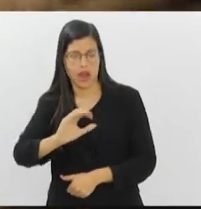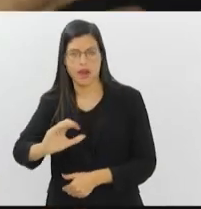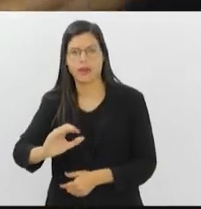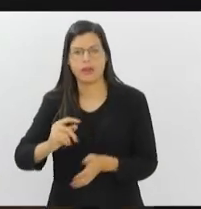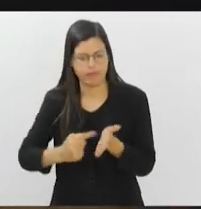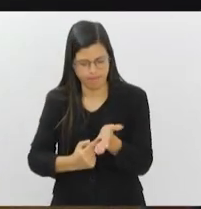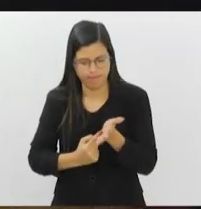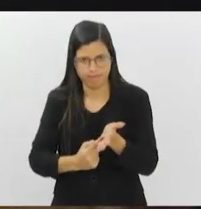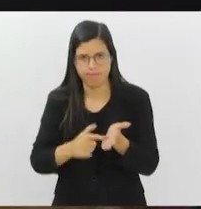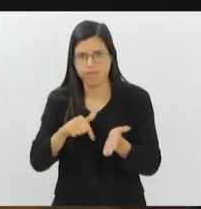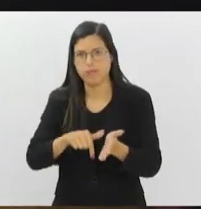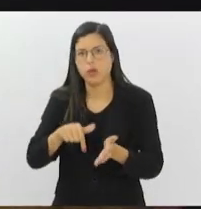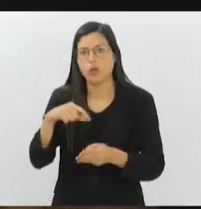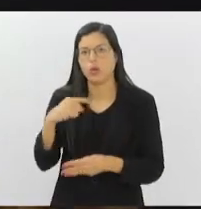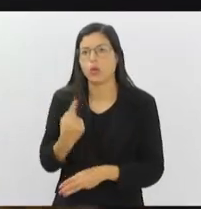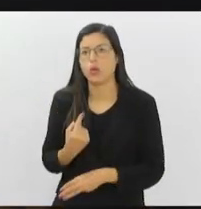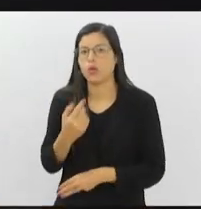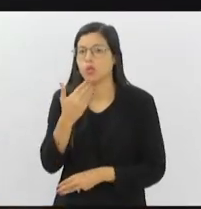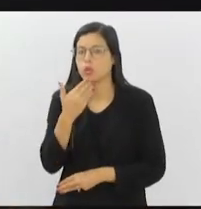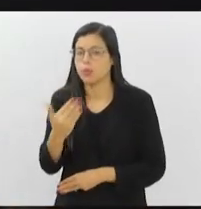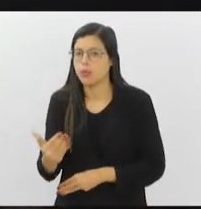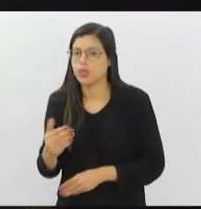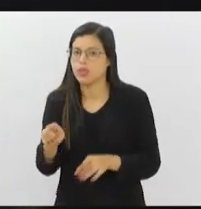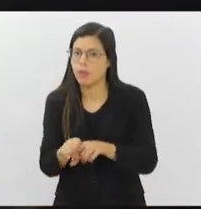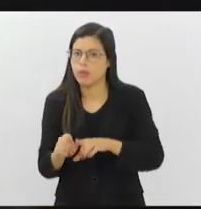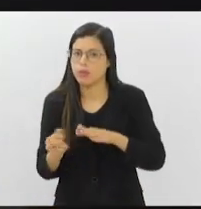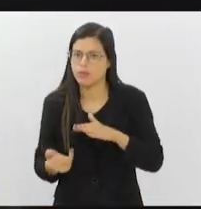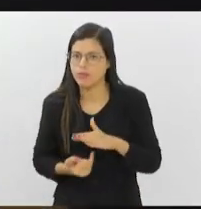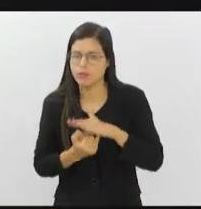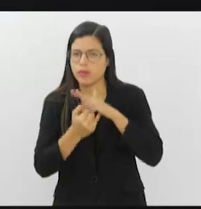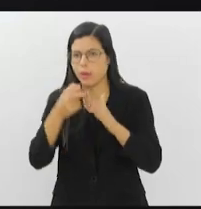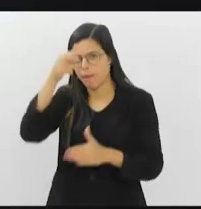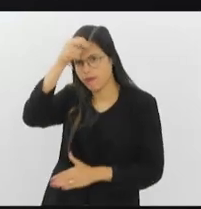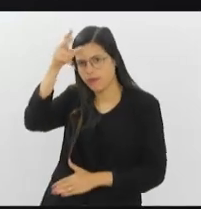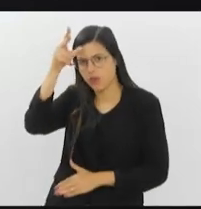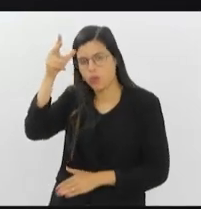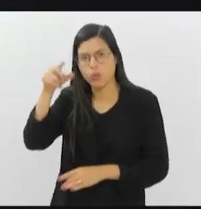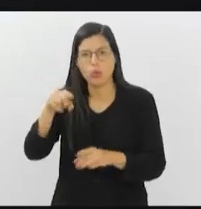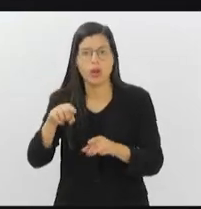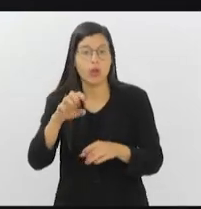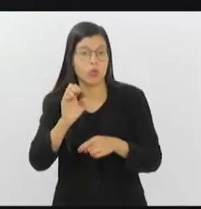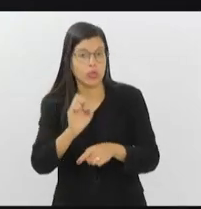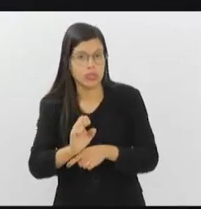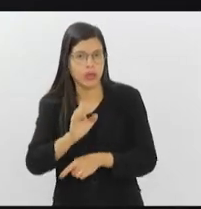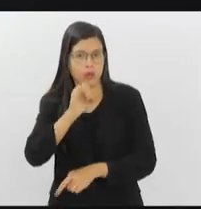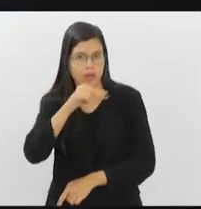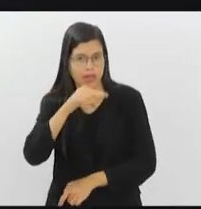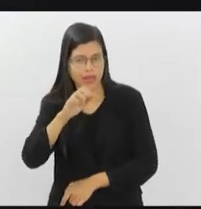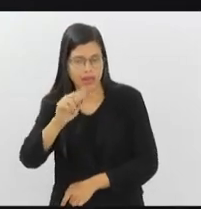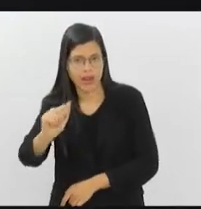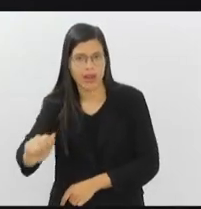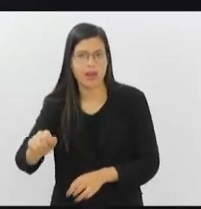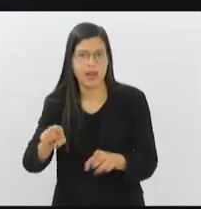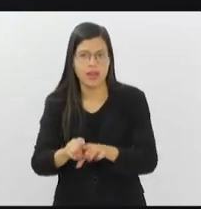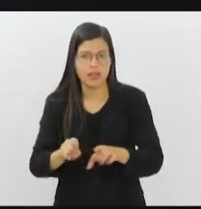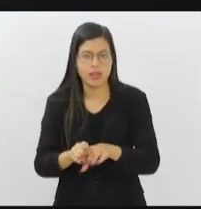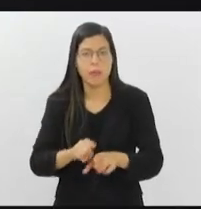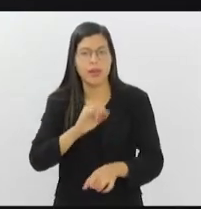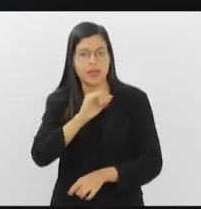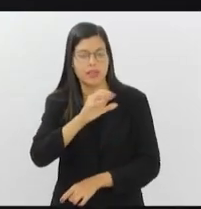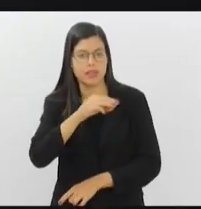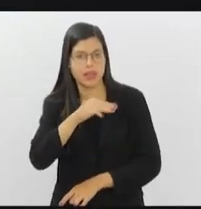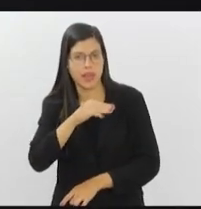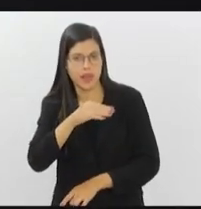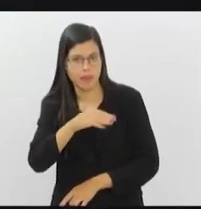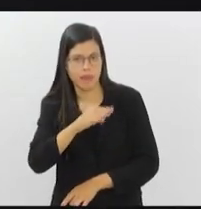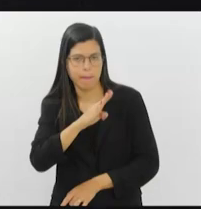ambientais da Prefeitura do Estado no caso inia e do próprio icmbio que é o gestor da